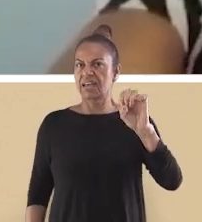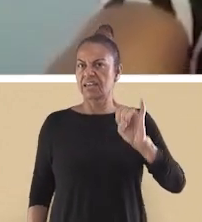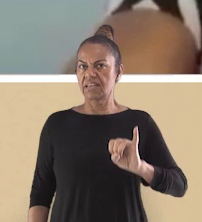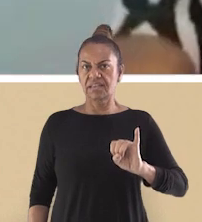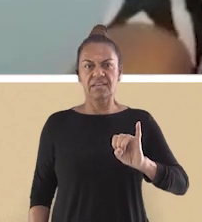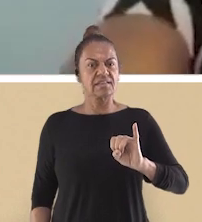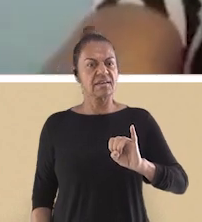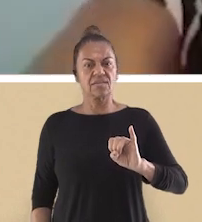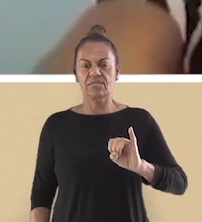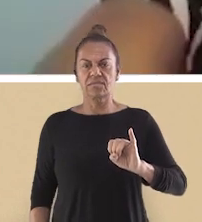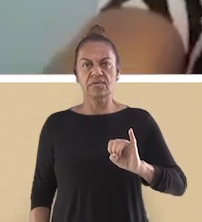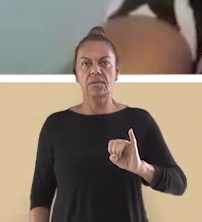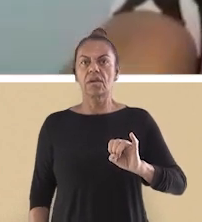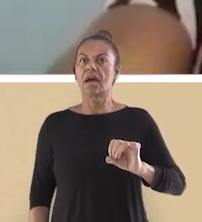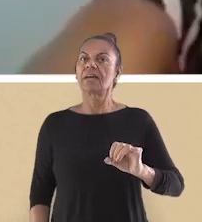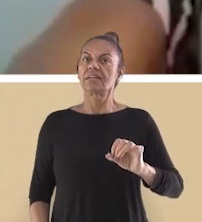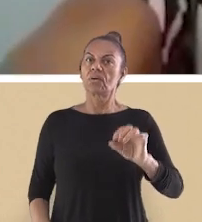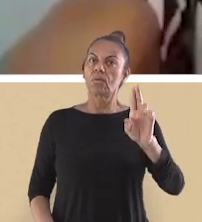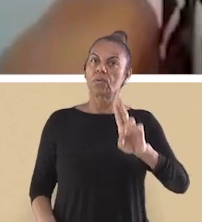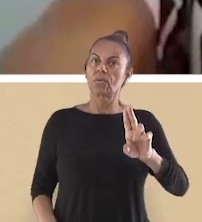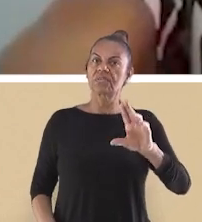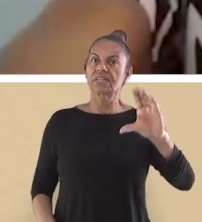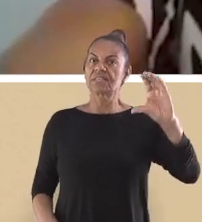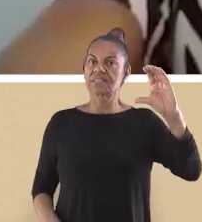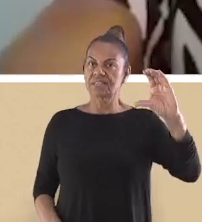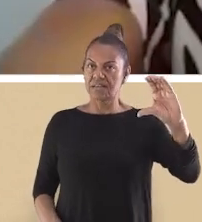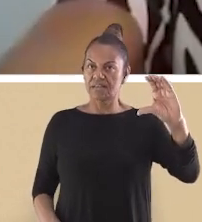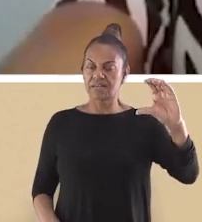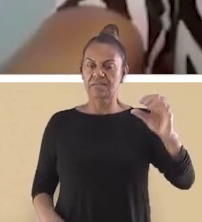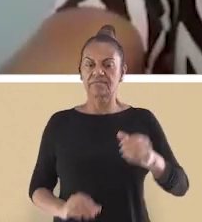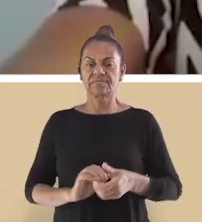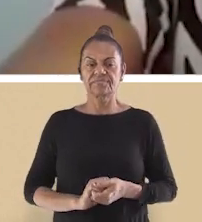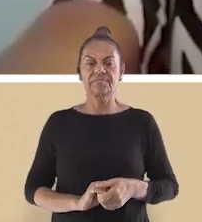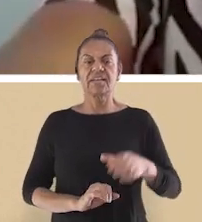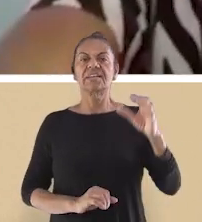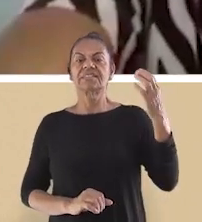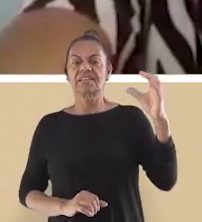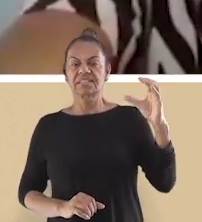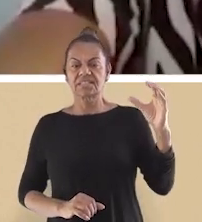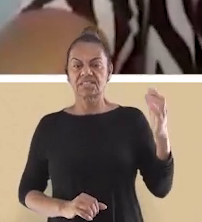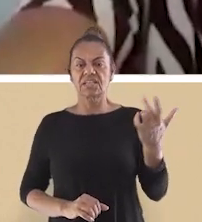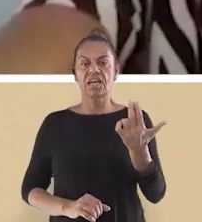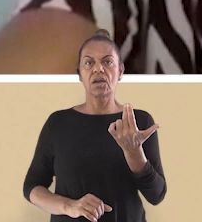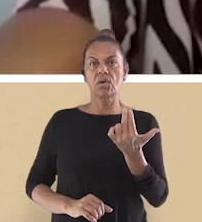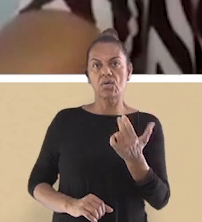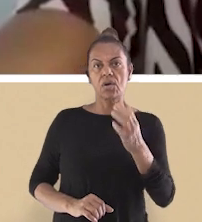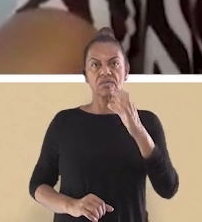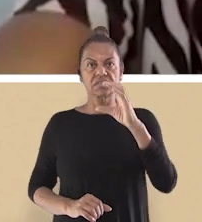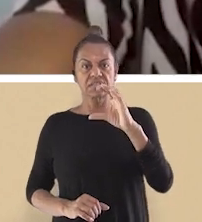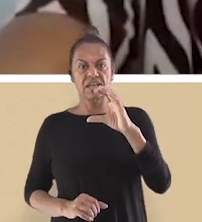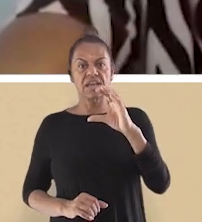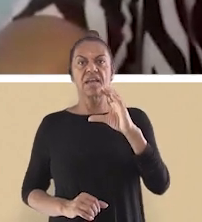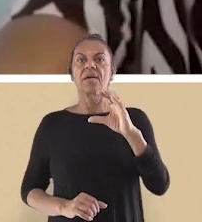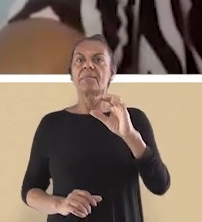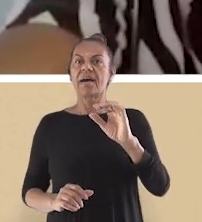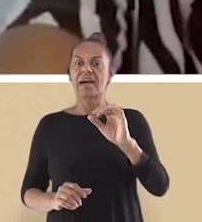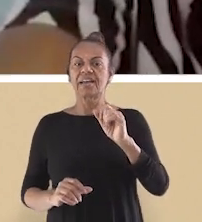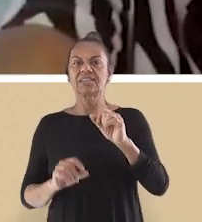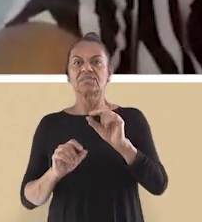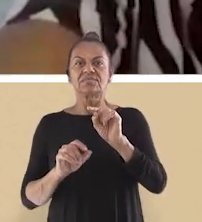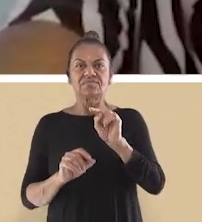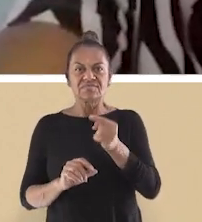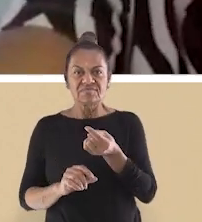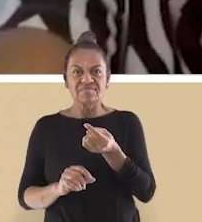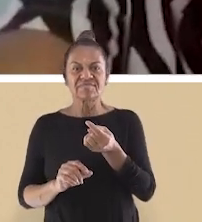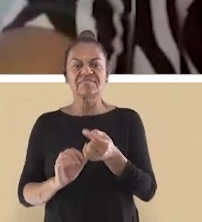frente delas, usamos somente o C. O C cedilha é a união da letra C mais o sinal